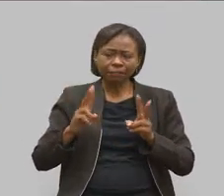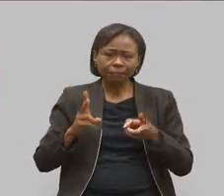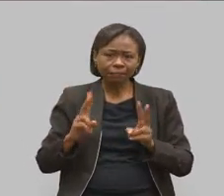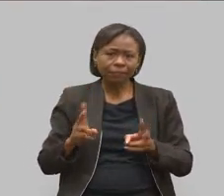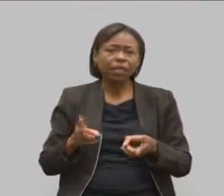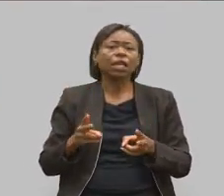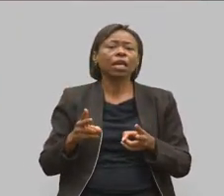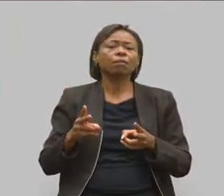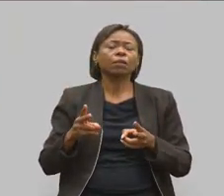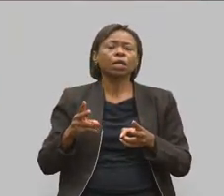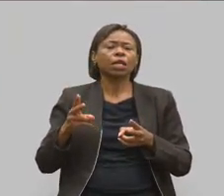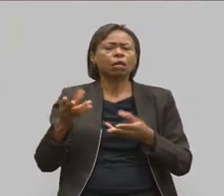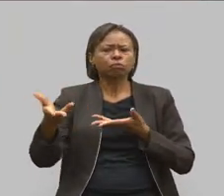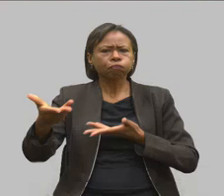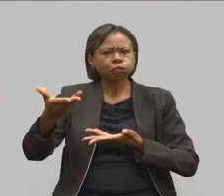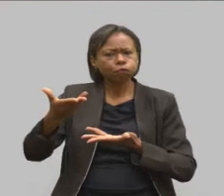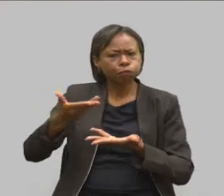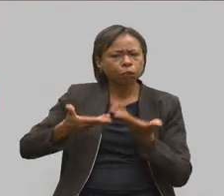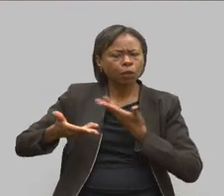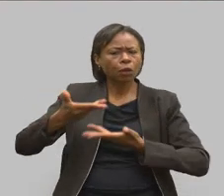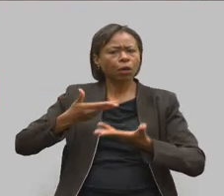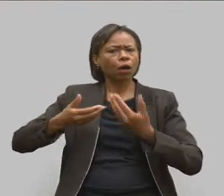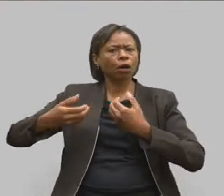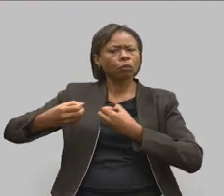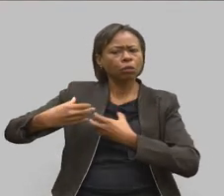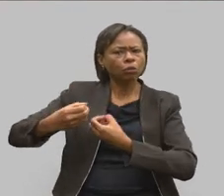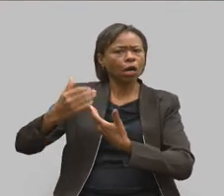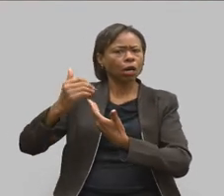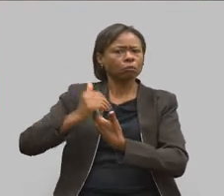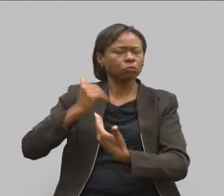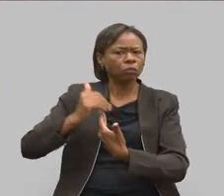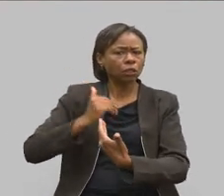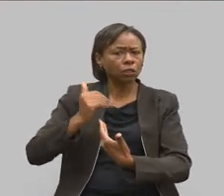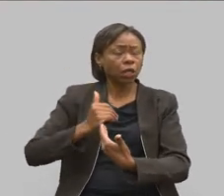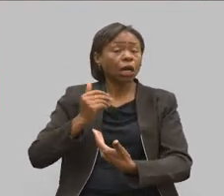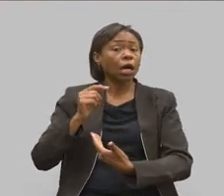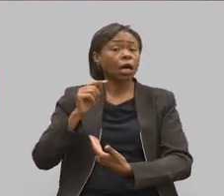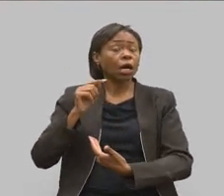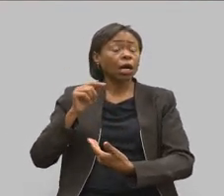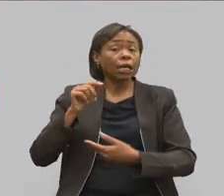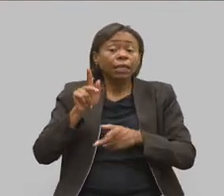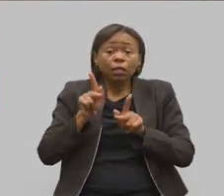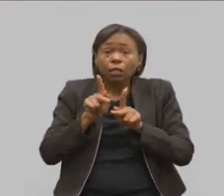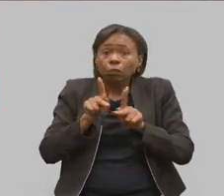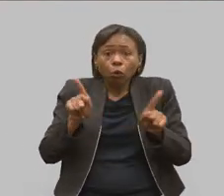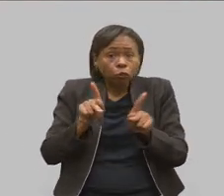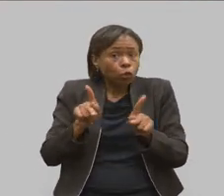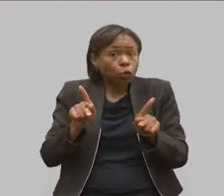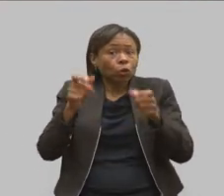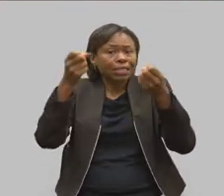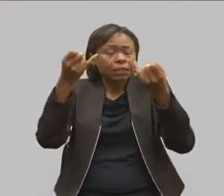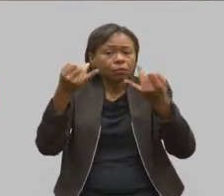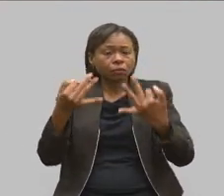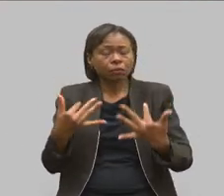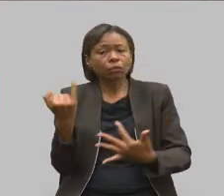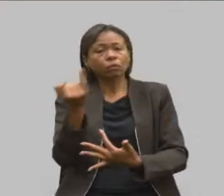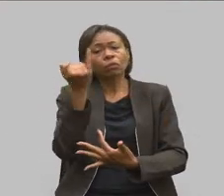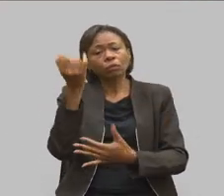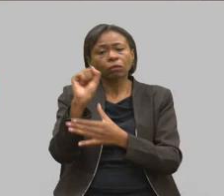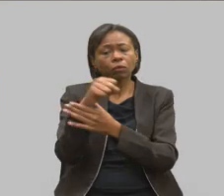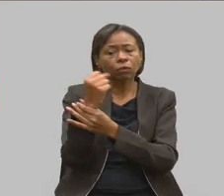interlocutor incentivador e professor da importância do fisioterapeuta do terapeuta